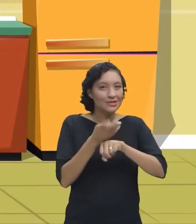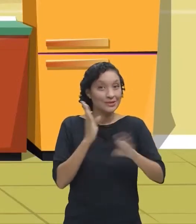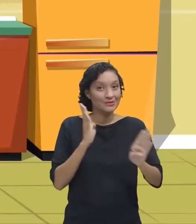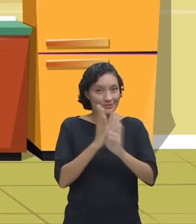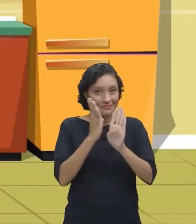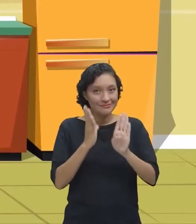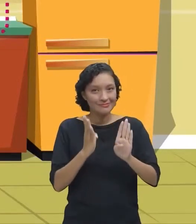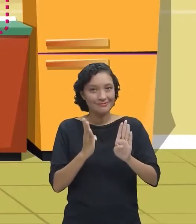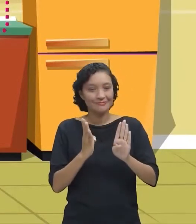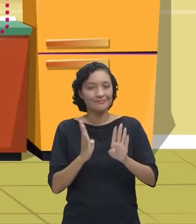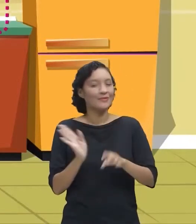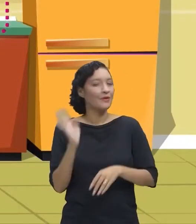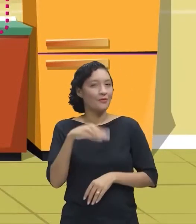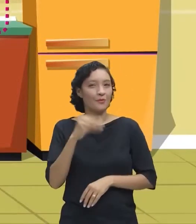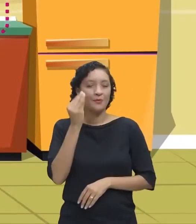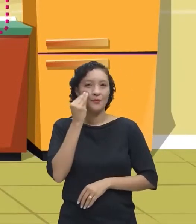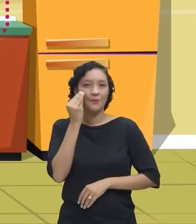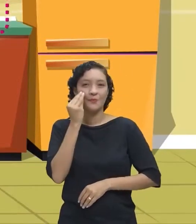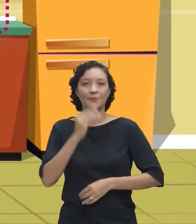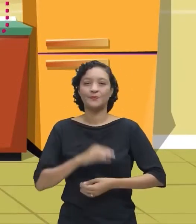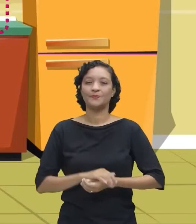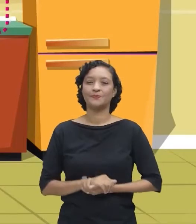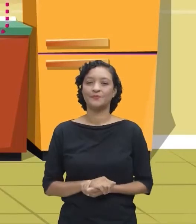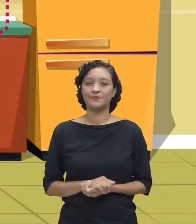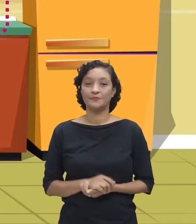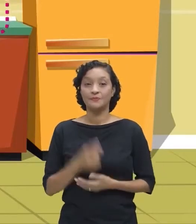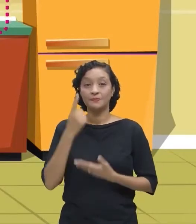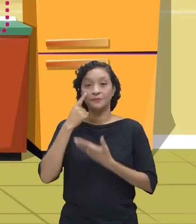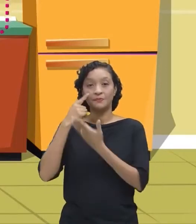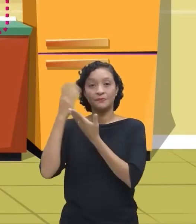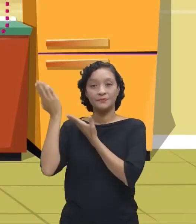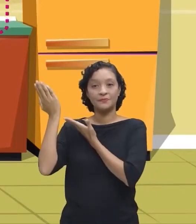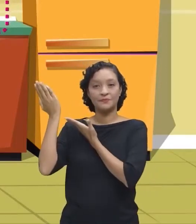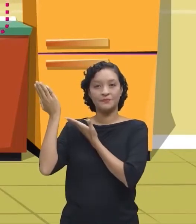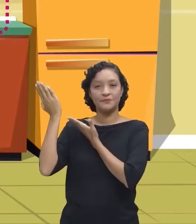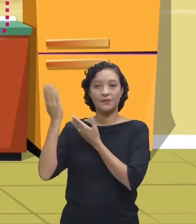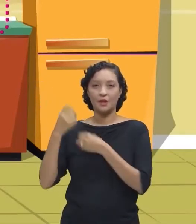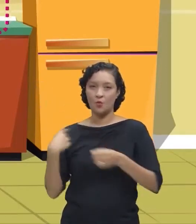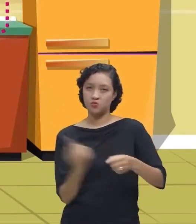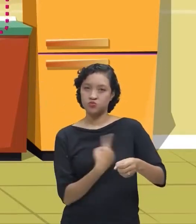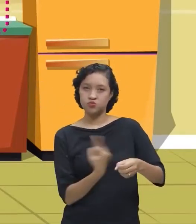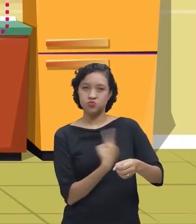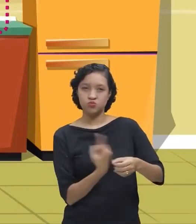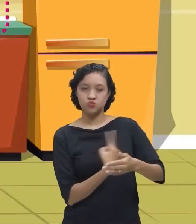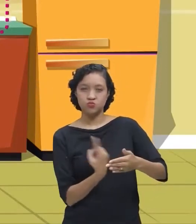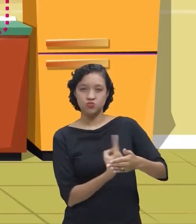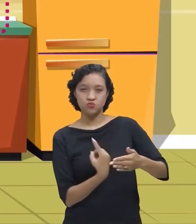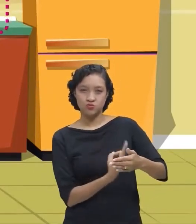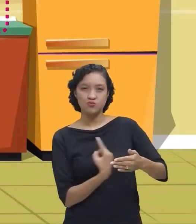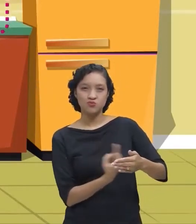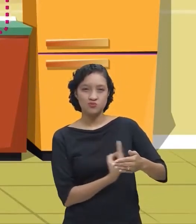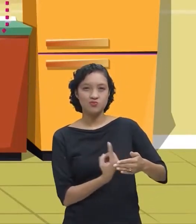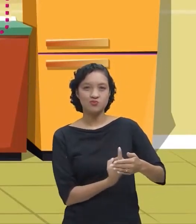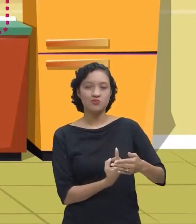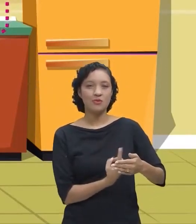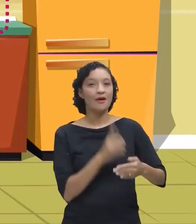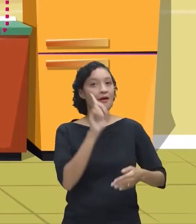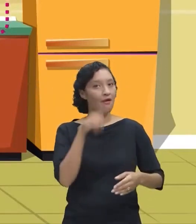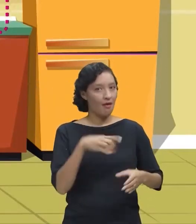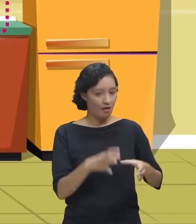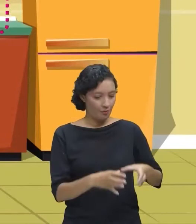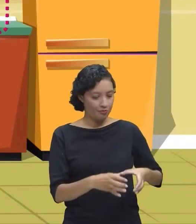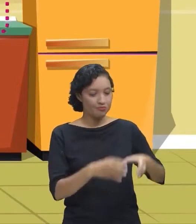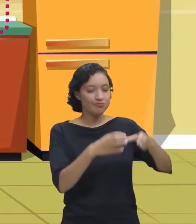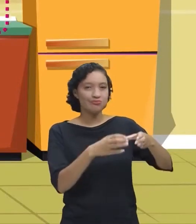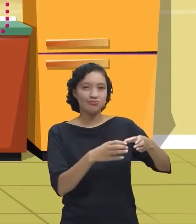Visualizaram? Vamos ver. Olha aqui, ó. Temos o liquidificador. Ele é um copo do liquidificador,